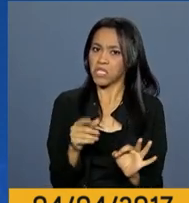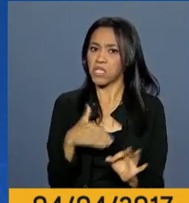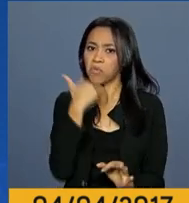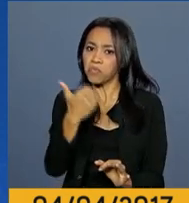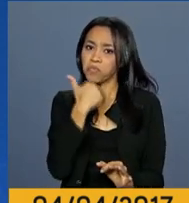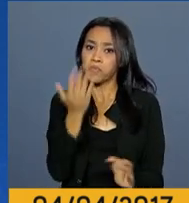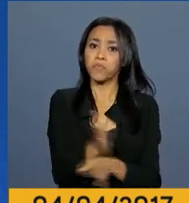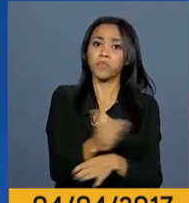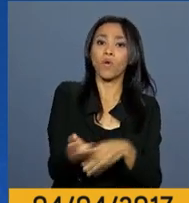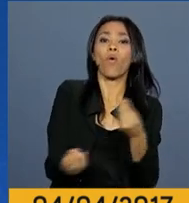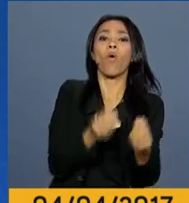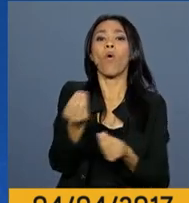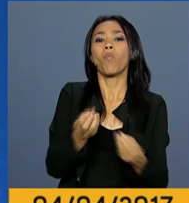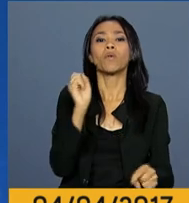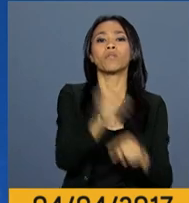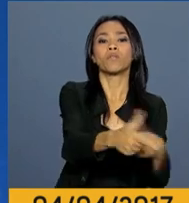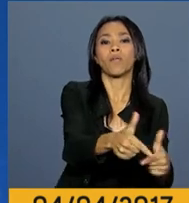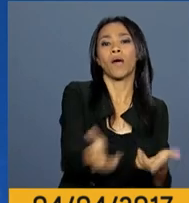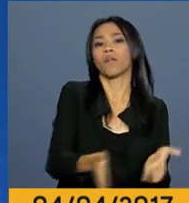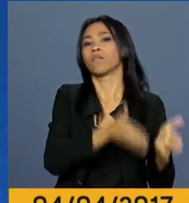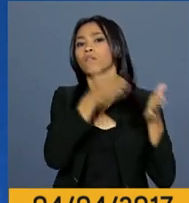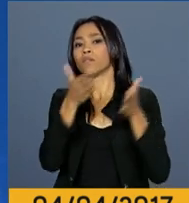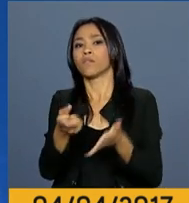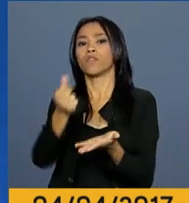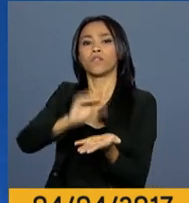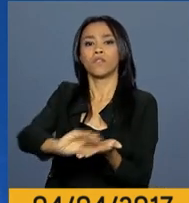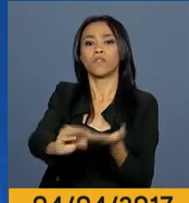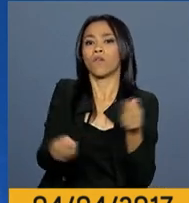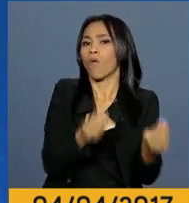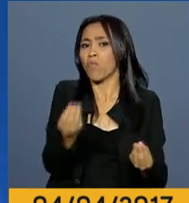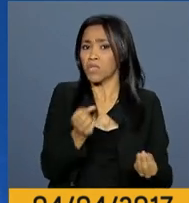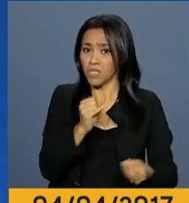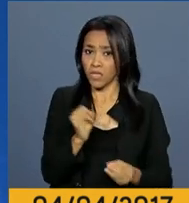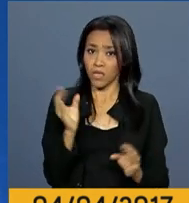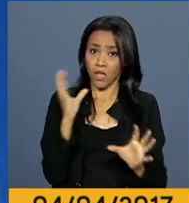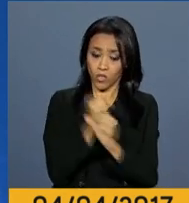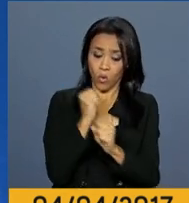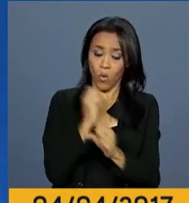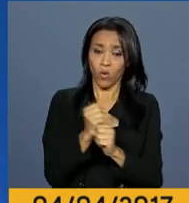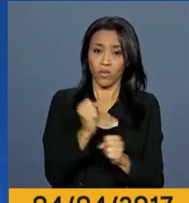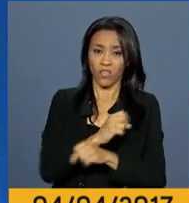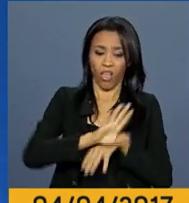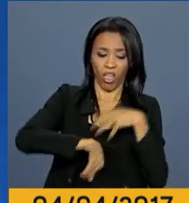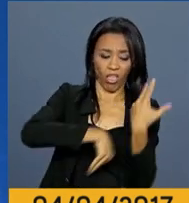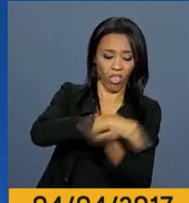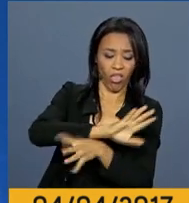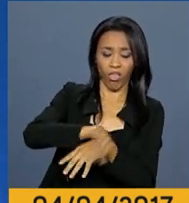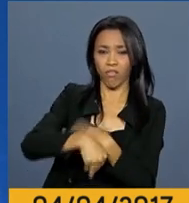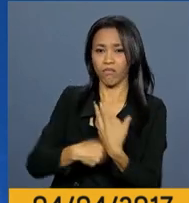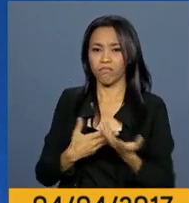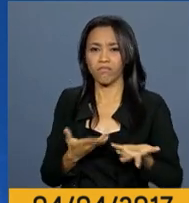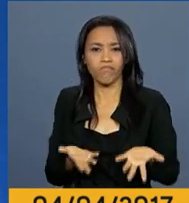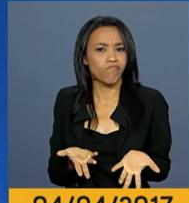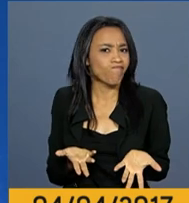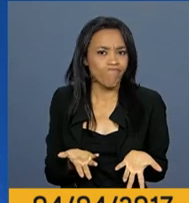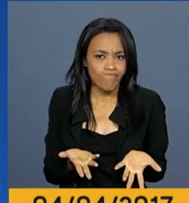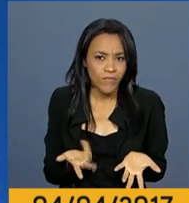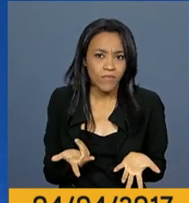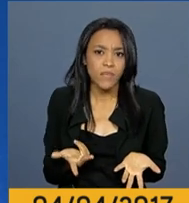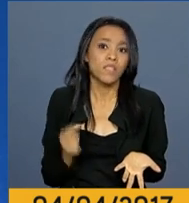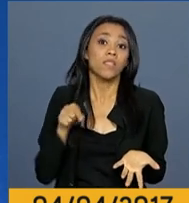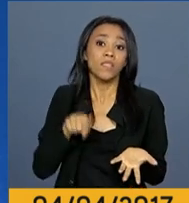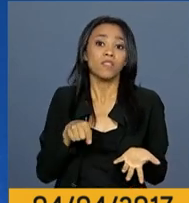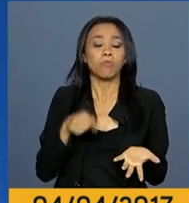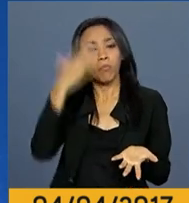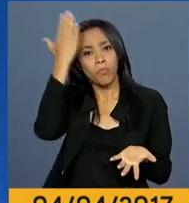investimentos, não há empregos. Se as contas não estão em ordem, suprime-se, sobretudo, a própria capacidade